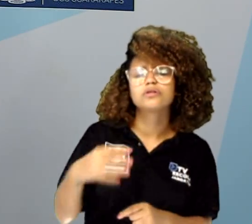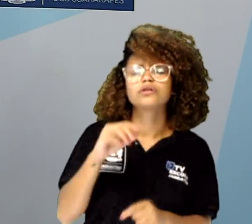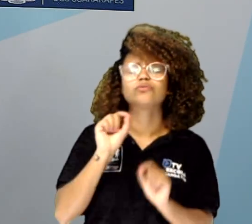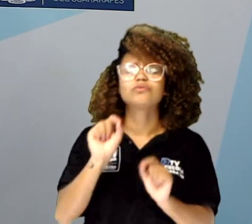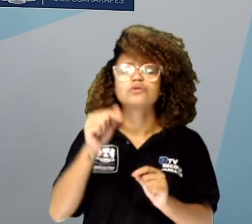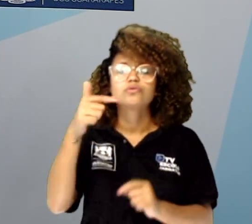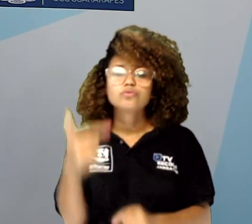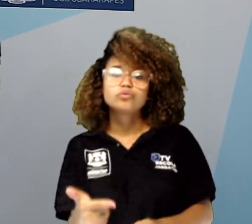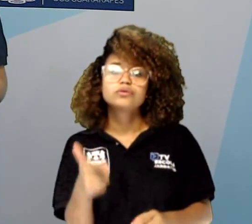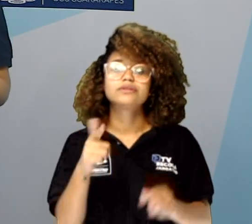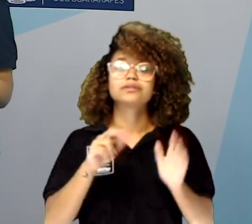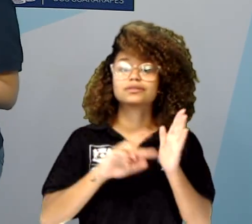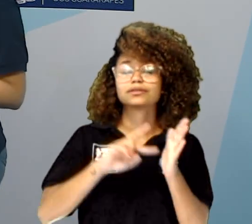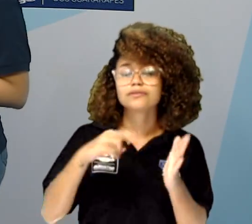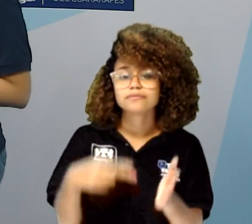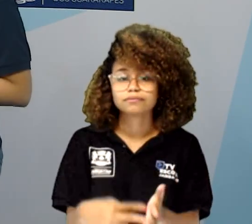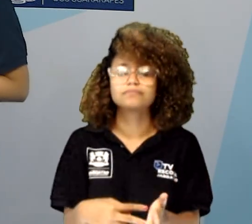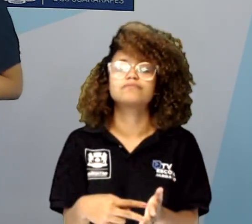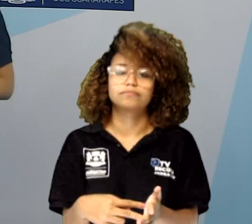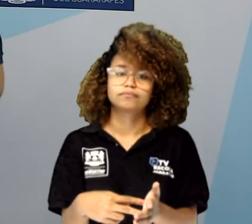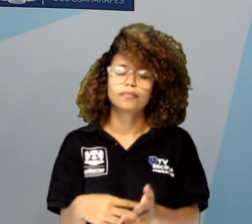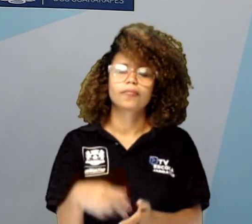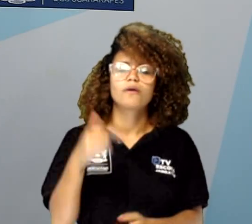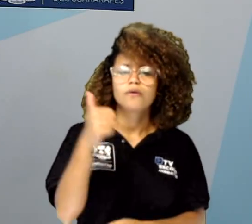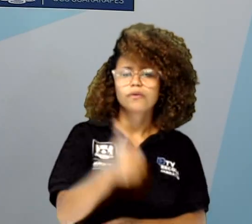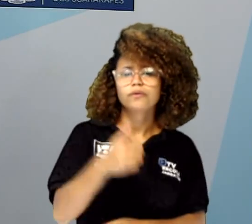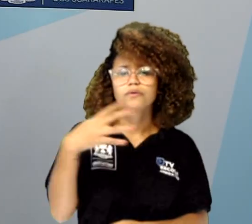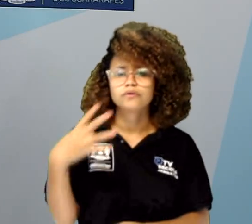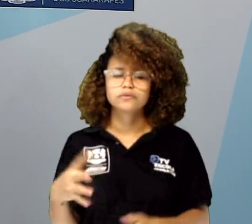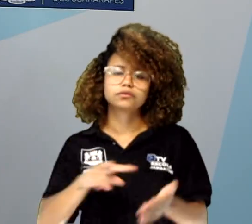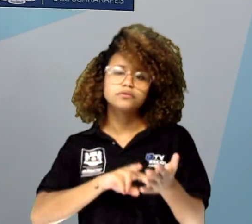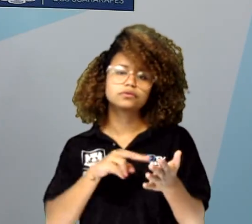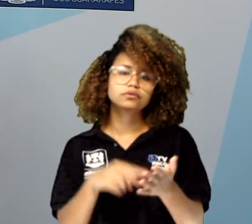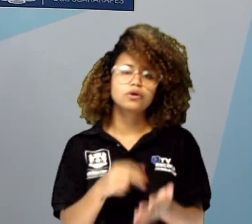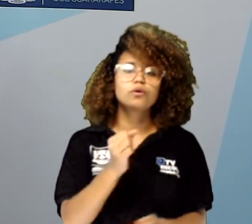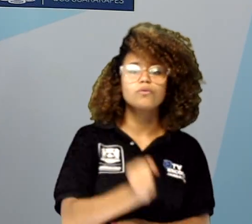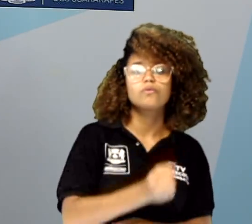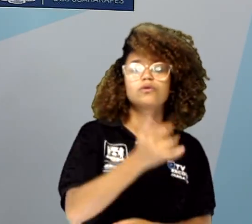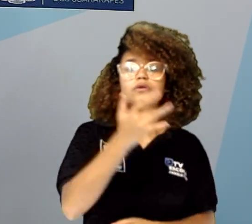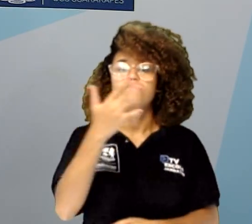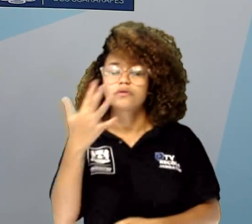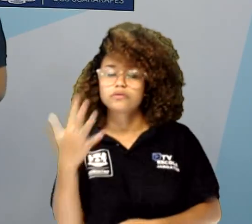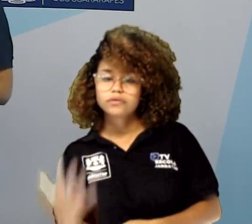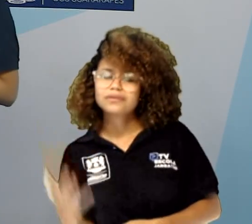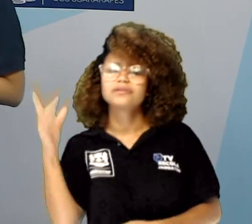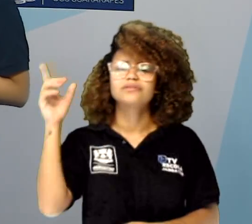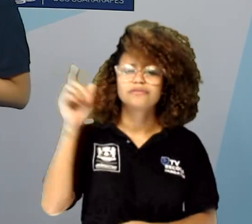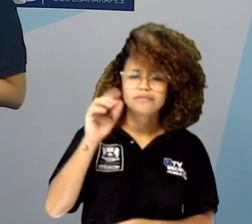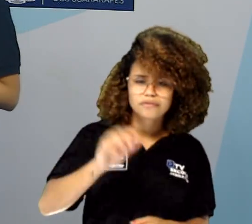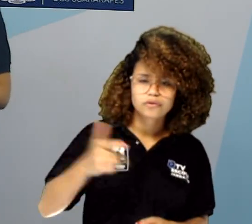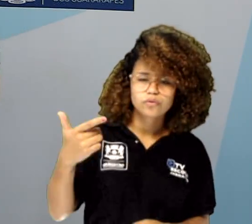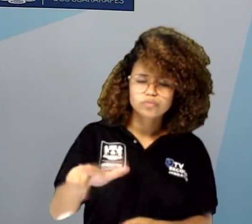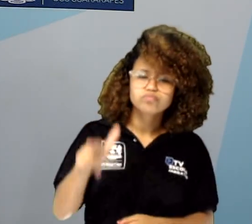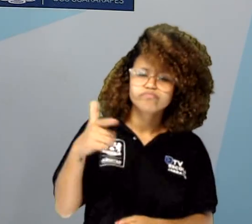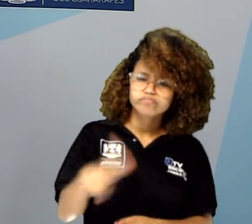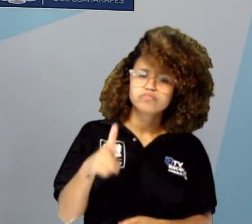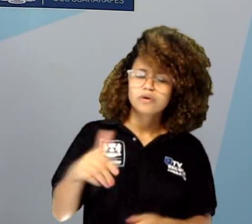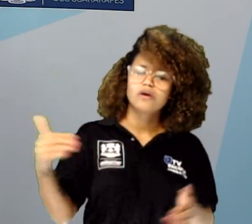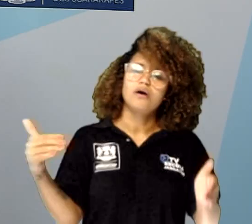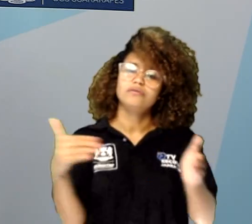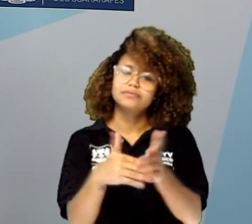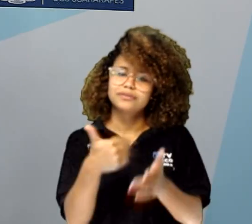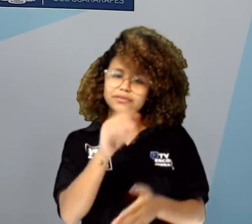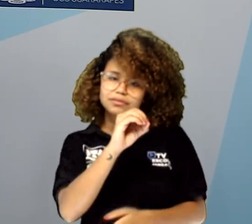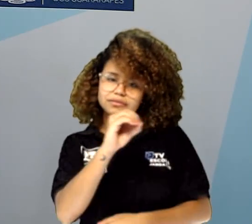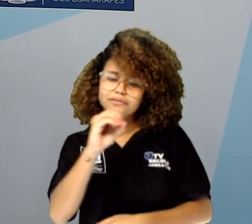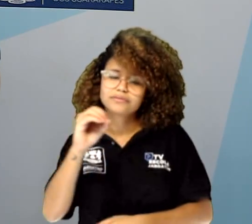2 representam, né? 14 representa a quantidade de repetições. Até o 100º treino,